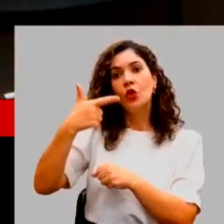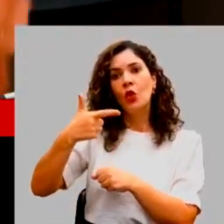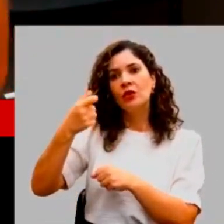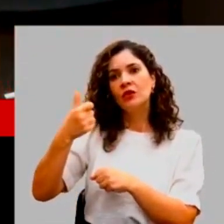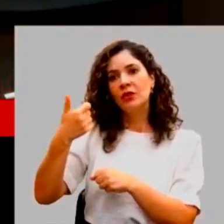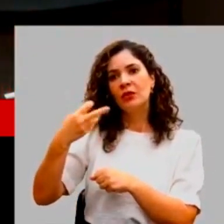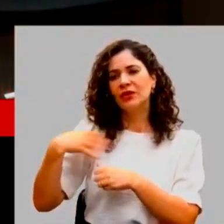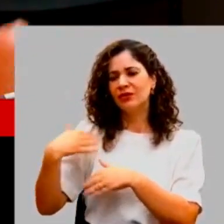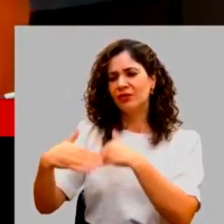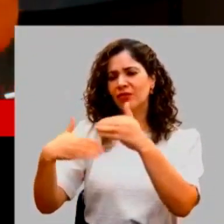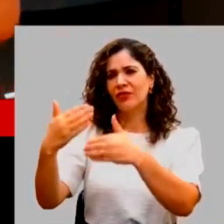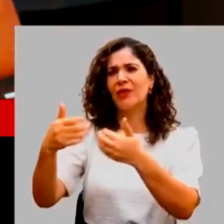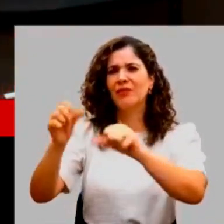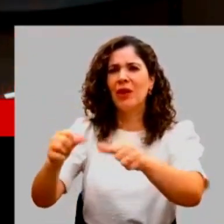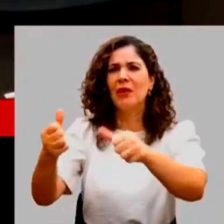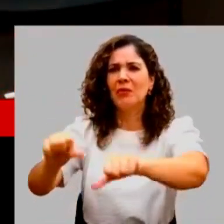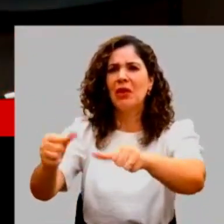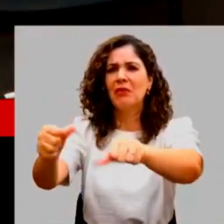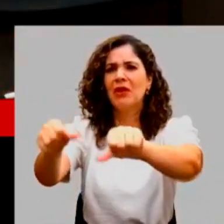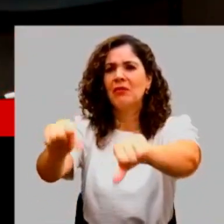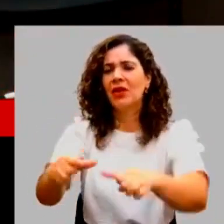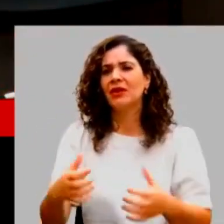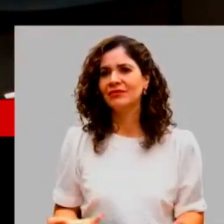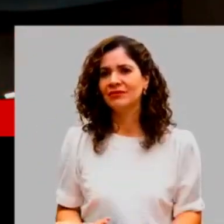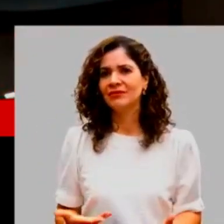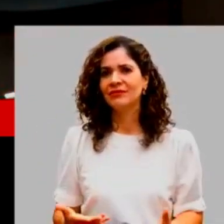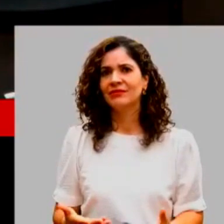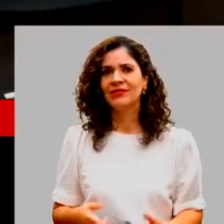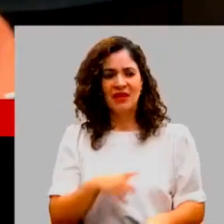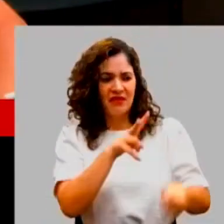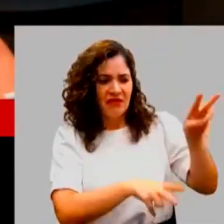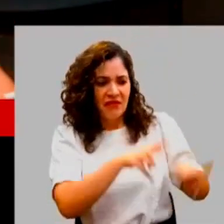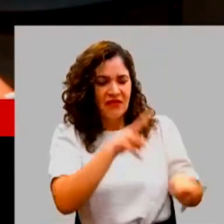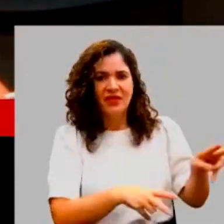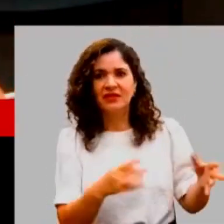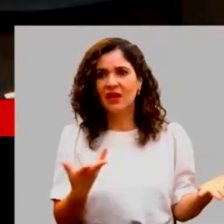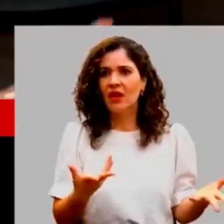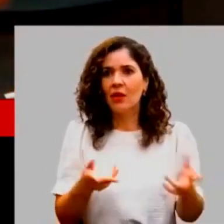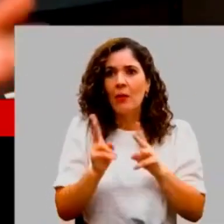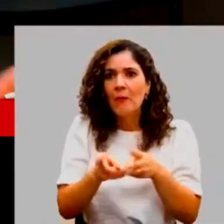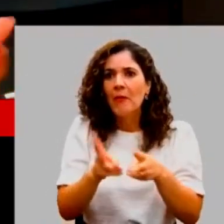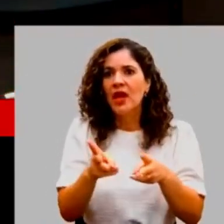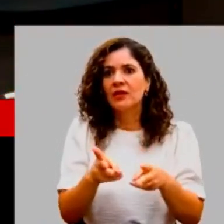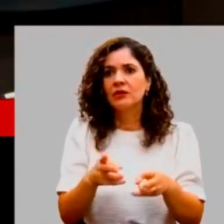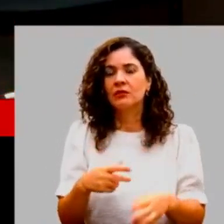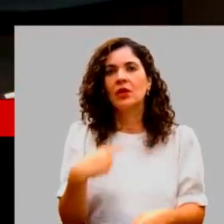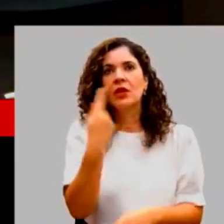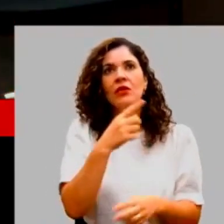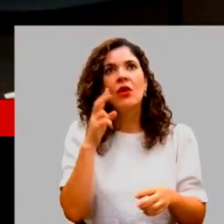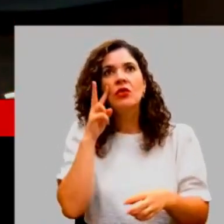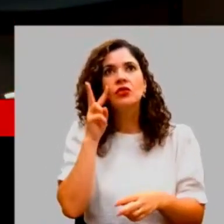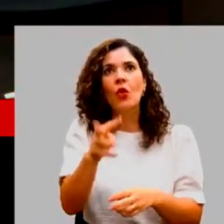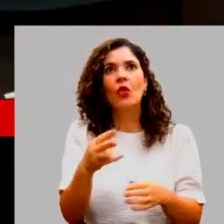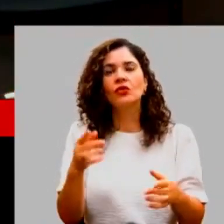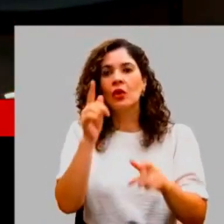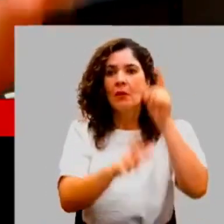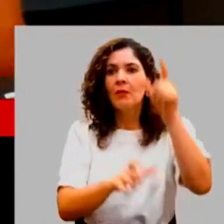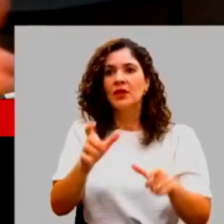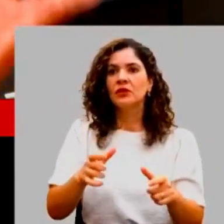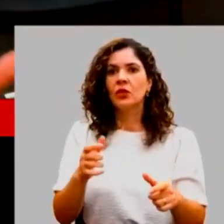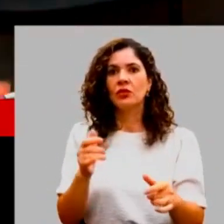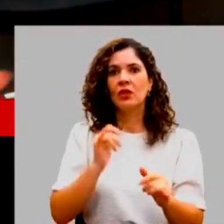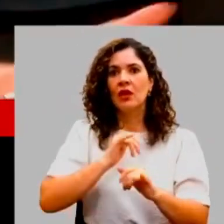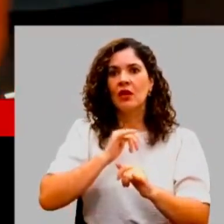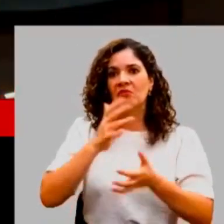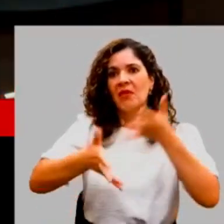crescente esse crescente o mesmo conselho fiscal e a gente escuta o que nós escutamos hoje de manhã que